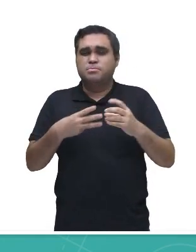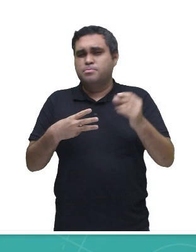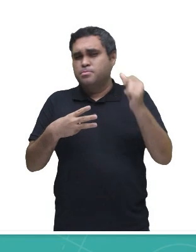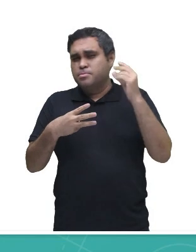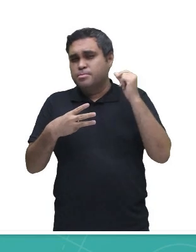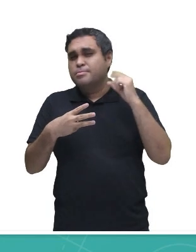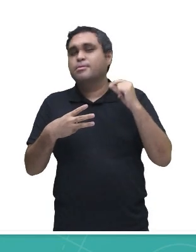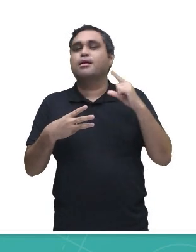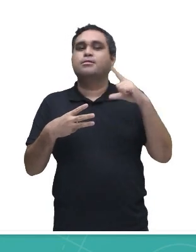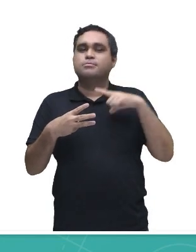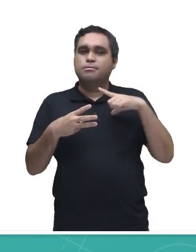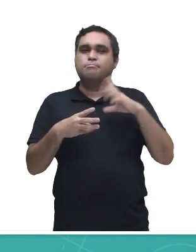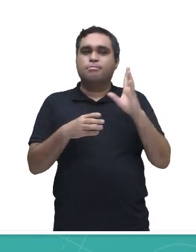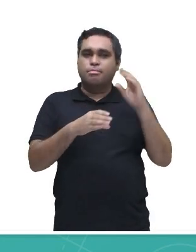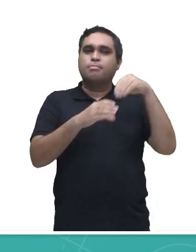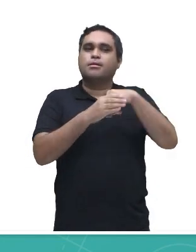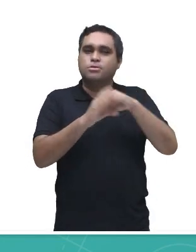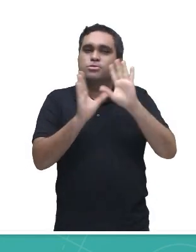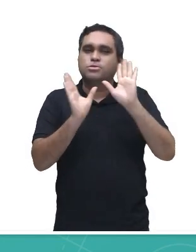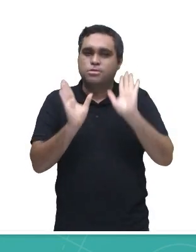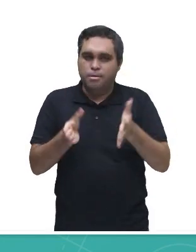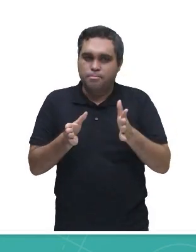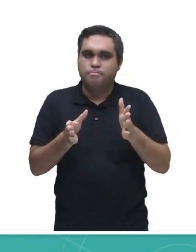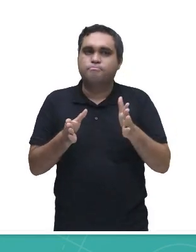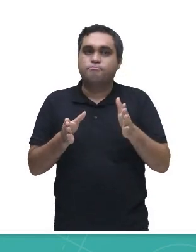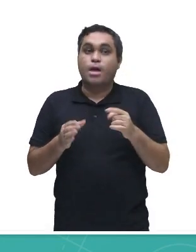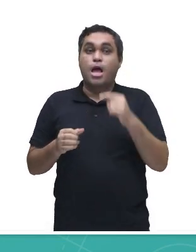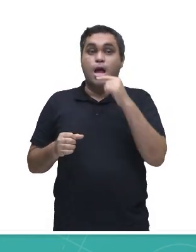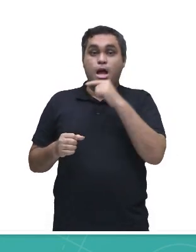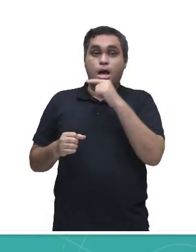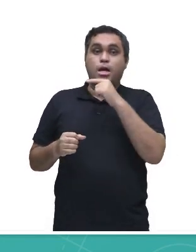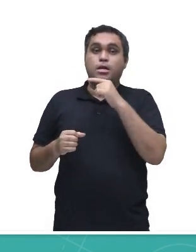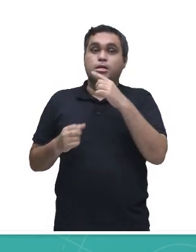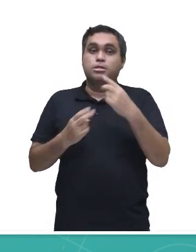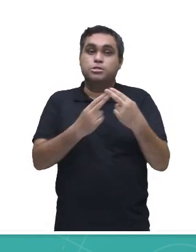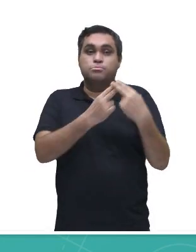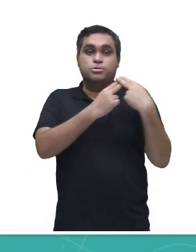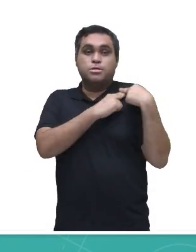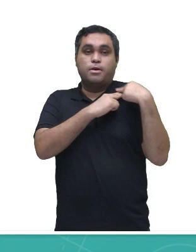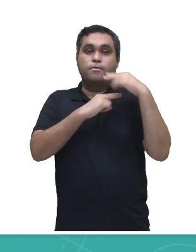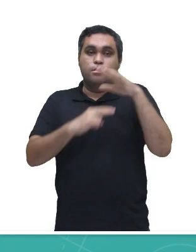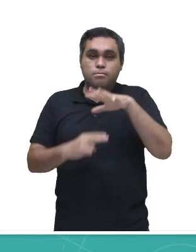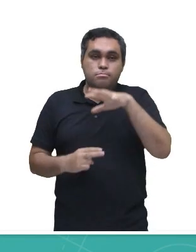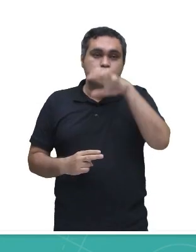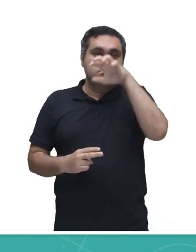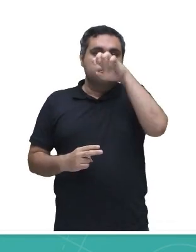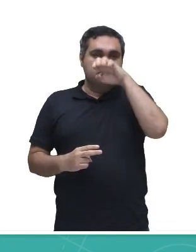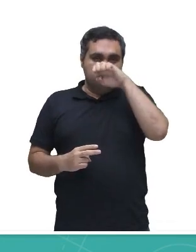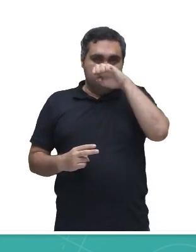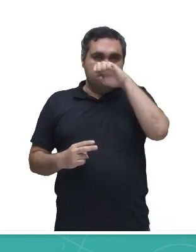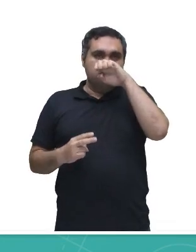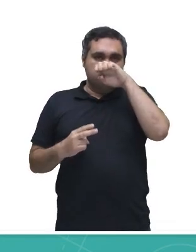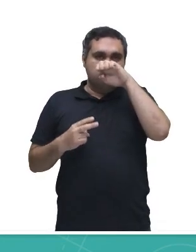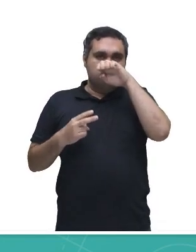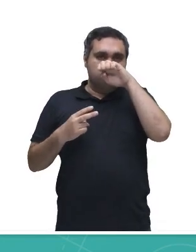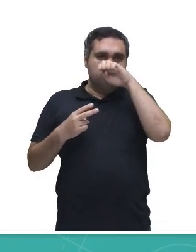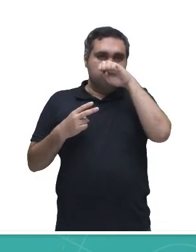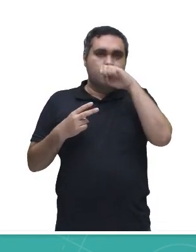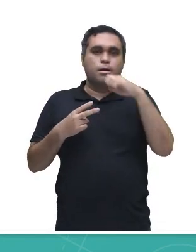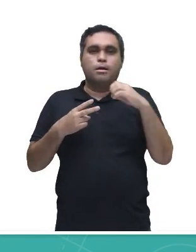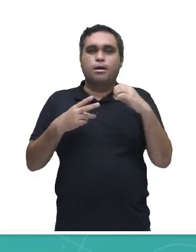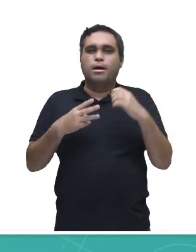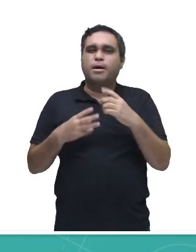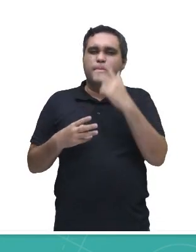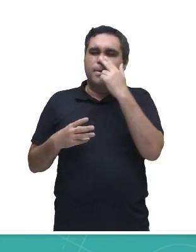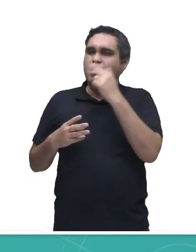presente. Então, a mitocôndria é uma organela que ela é responsável pela respiração celular, tá? Ela tem esse formato aqui meio que